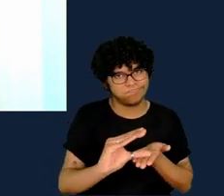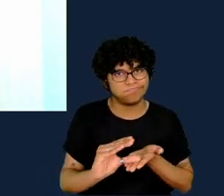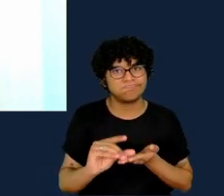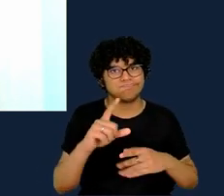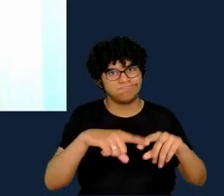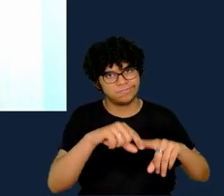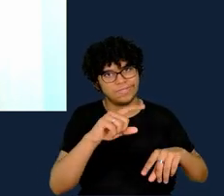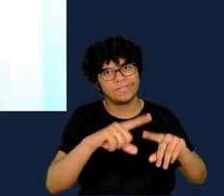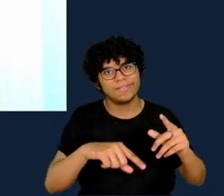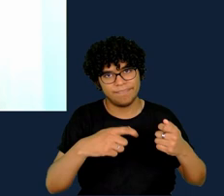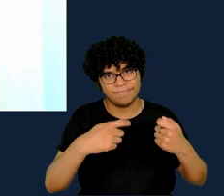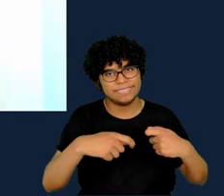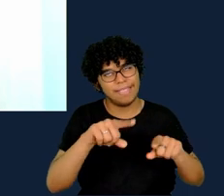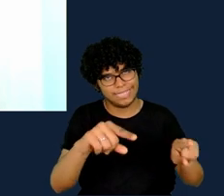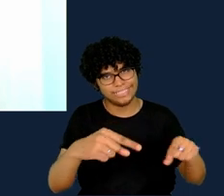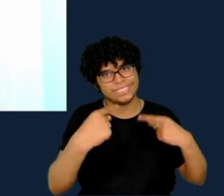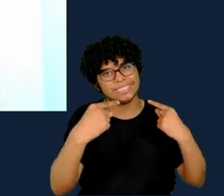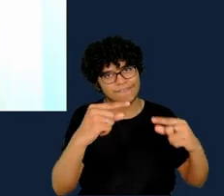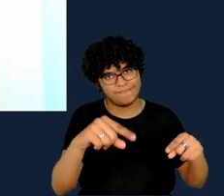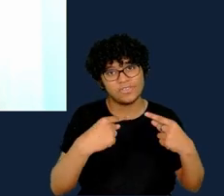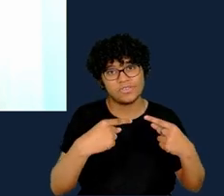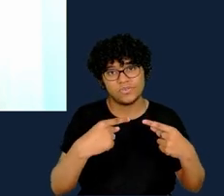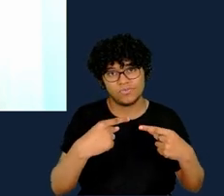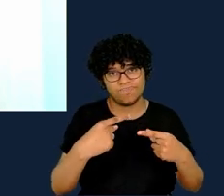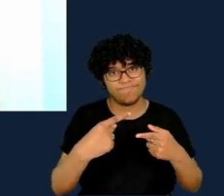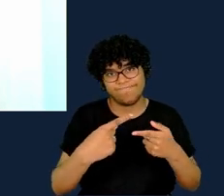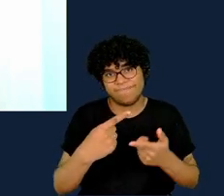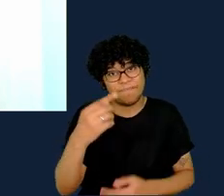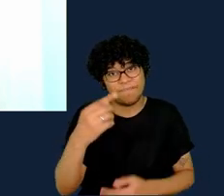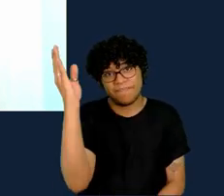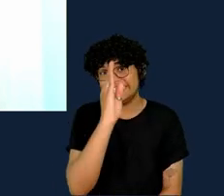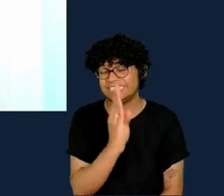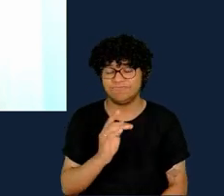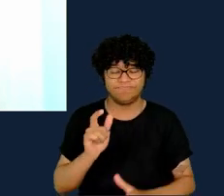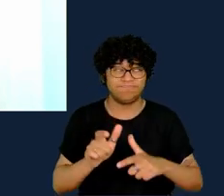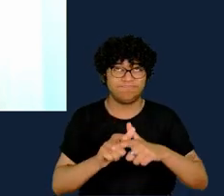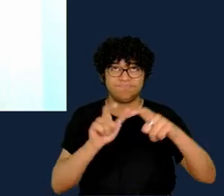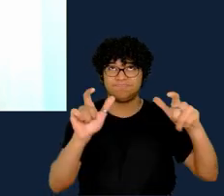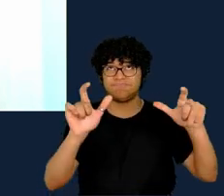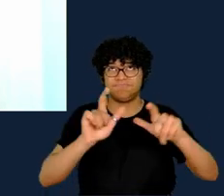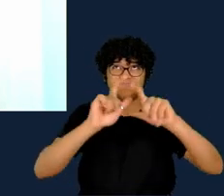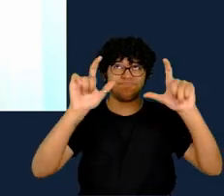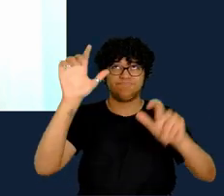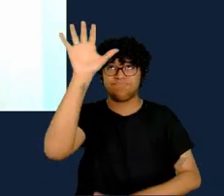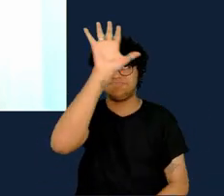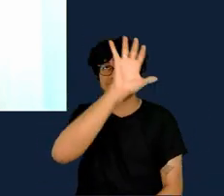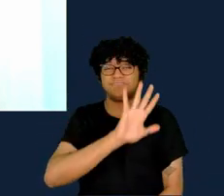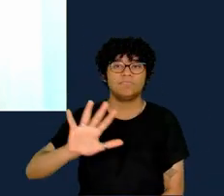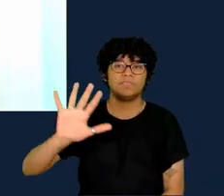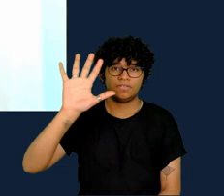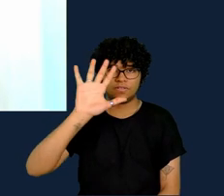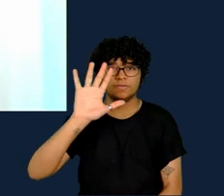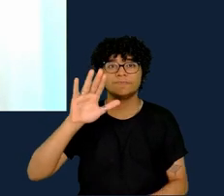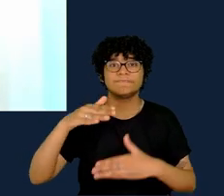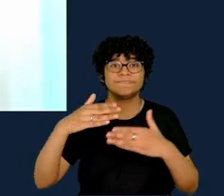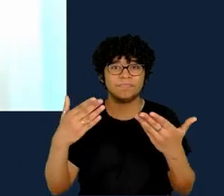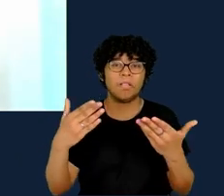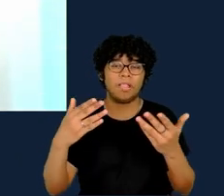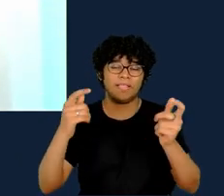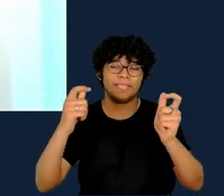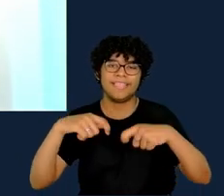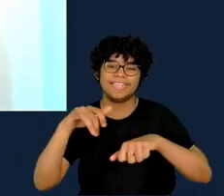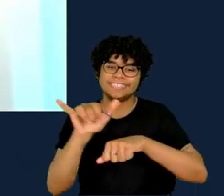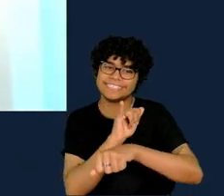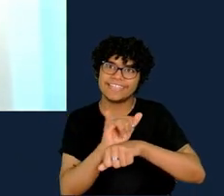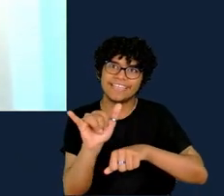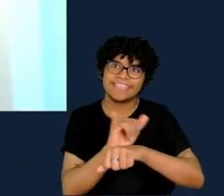também, porque até então o Brasil é muito grande, mas eu acho que há se pensar nessas possibilidades de entrar